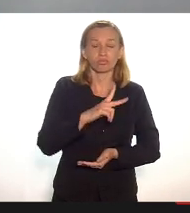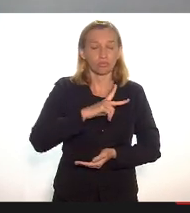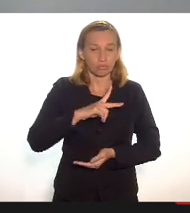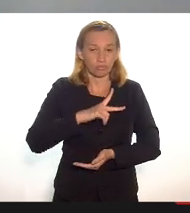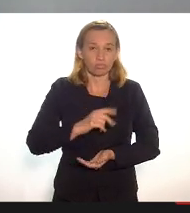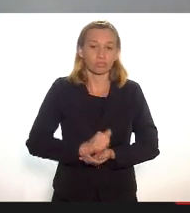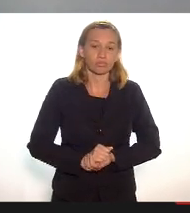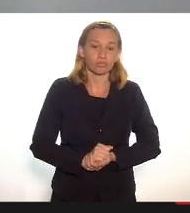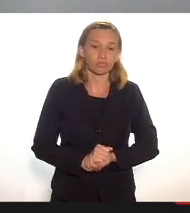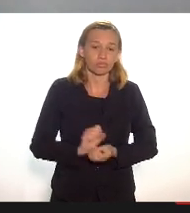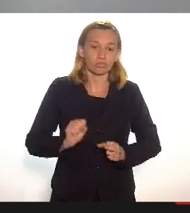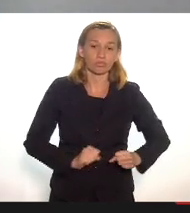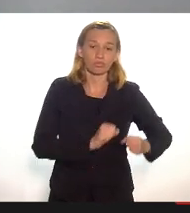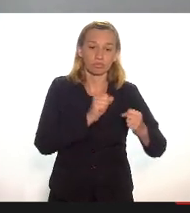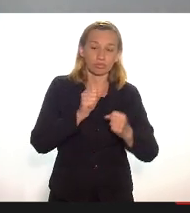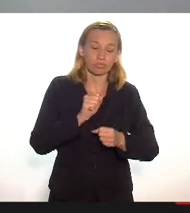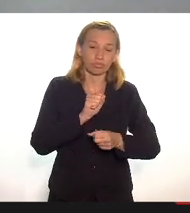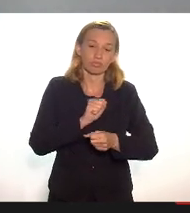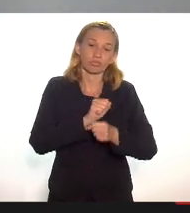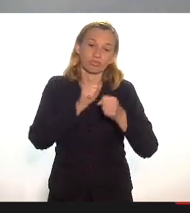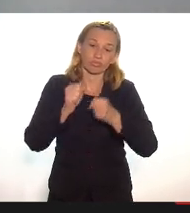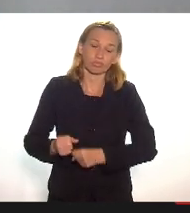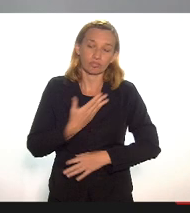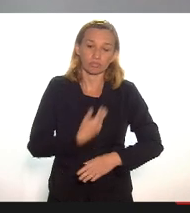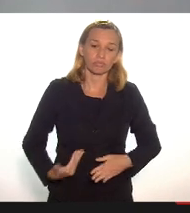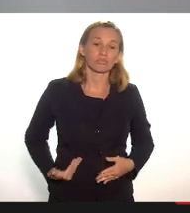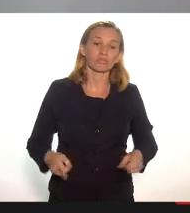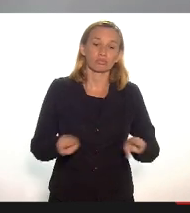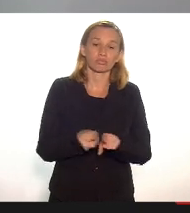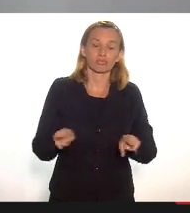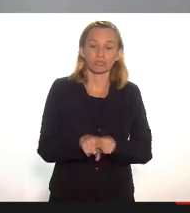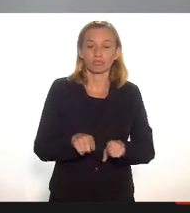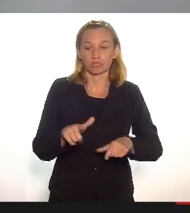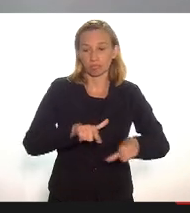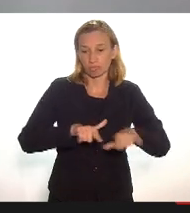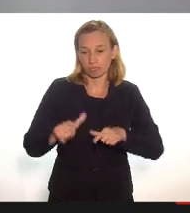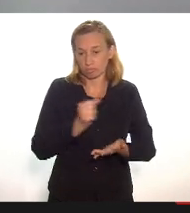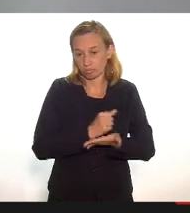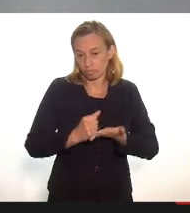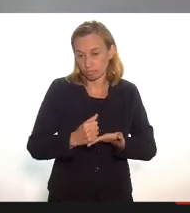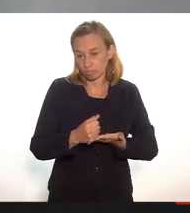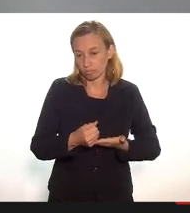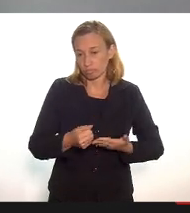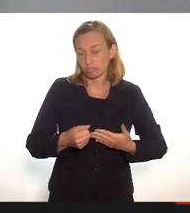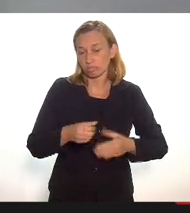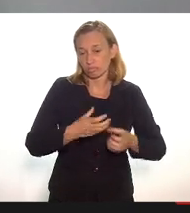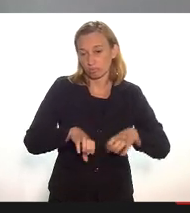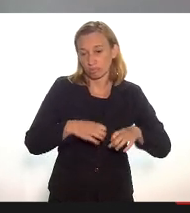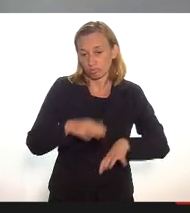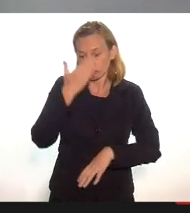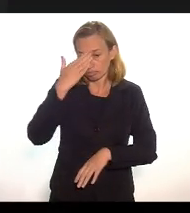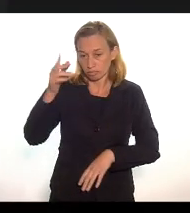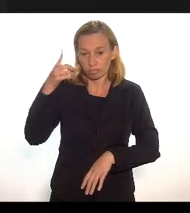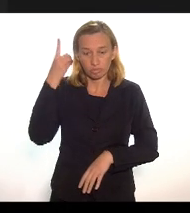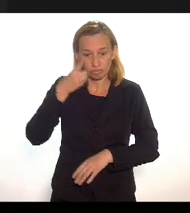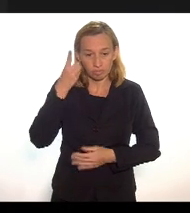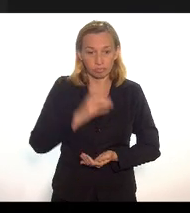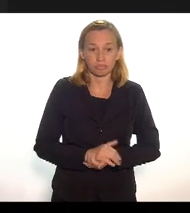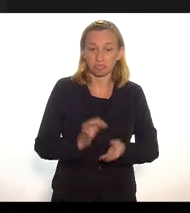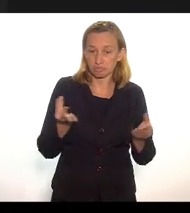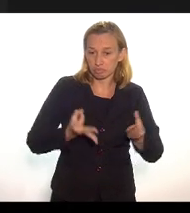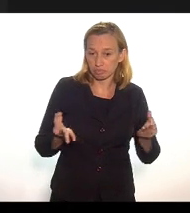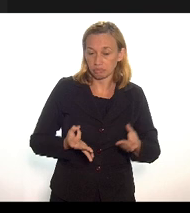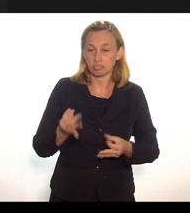próprio poder público, né, e com trabalhadores contratados através de concurso público. Obrigado, deputada.